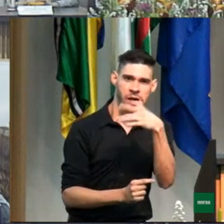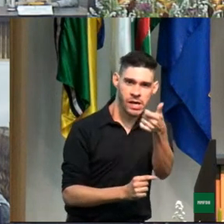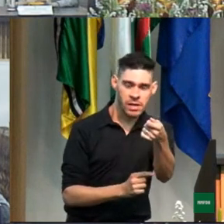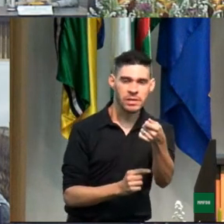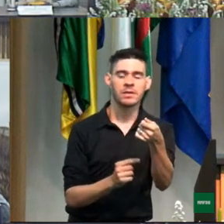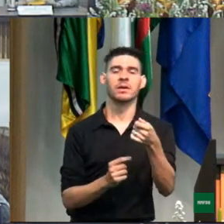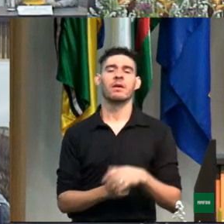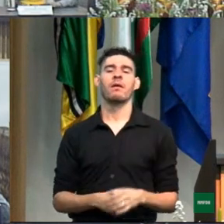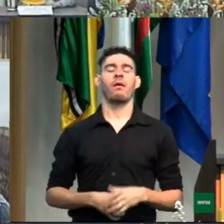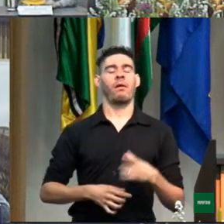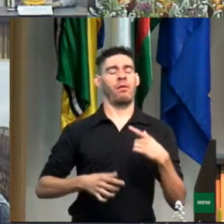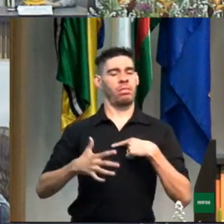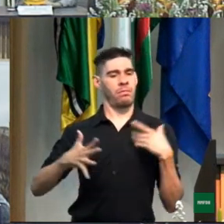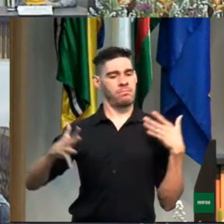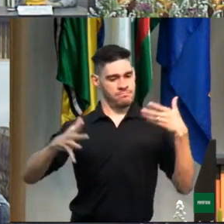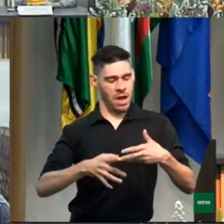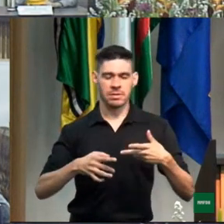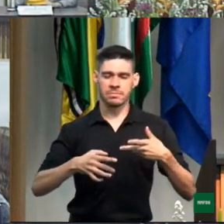aí constantemente